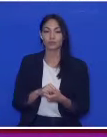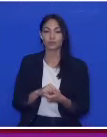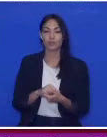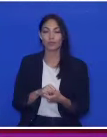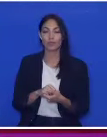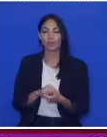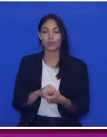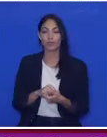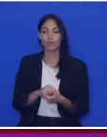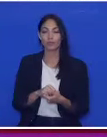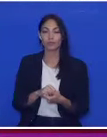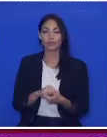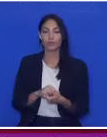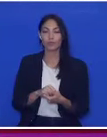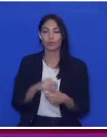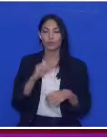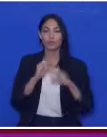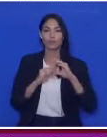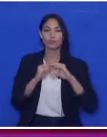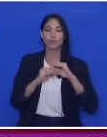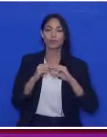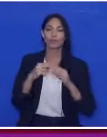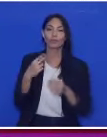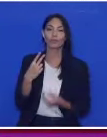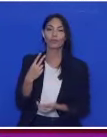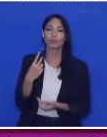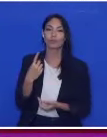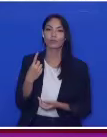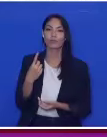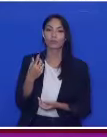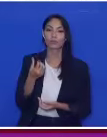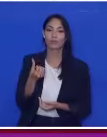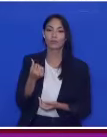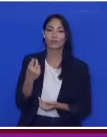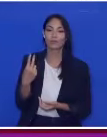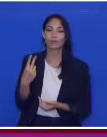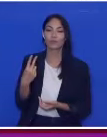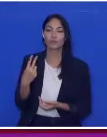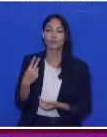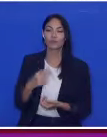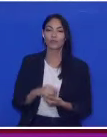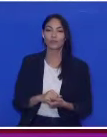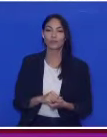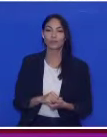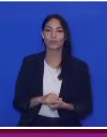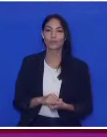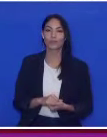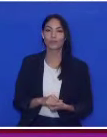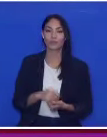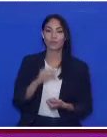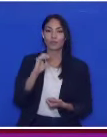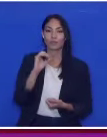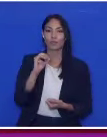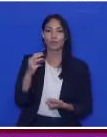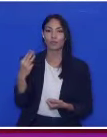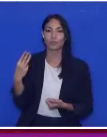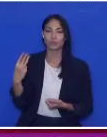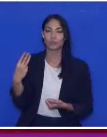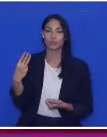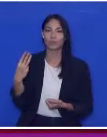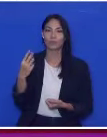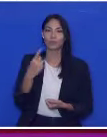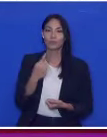Muito bem, senhoras auditoras. Loto Fácil, concurso número 2162. Números sorteados.